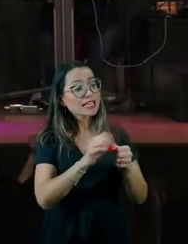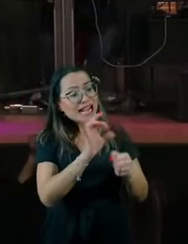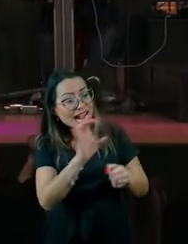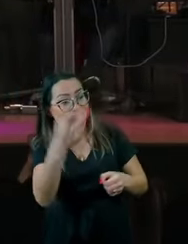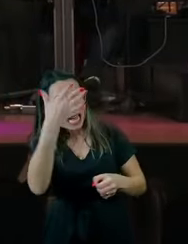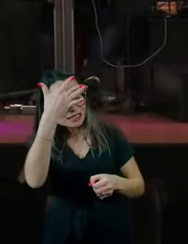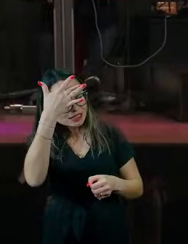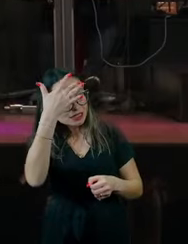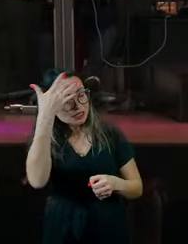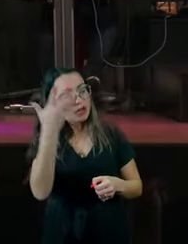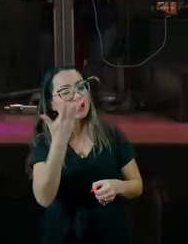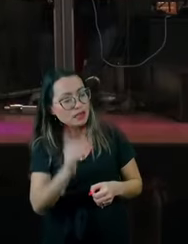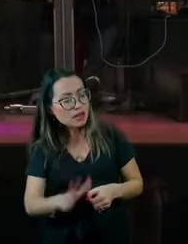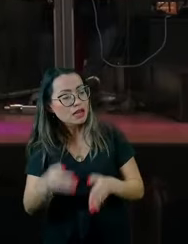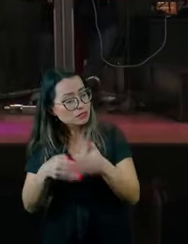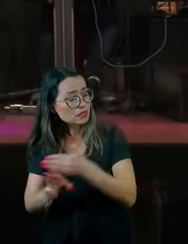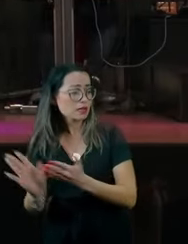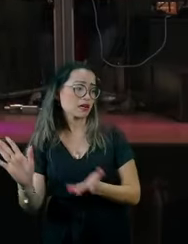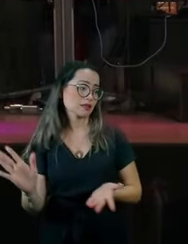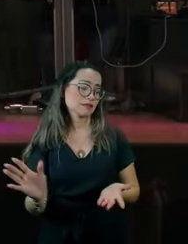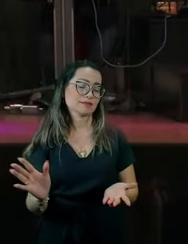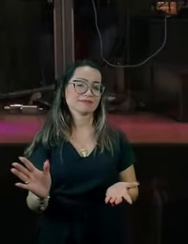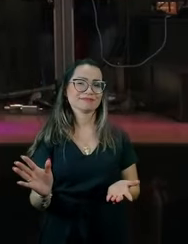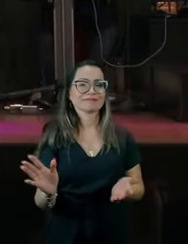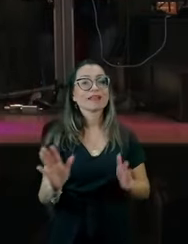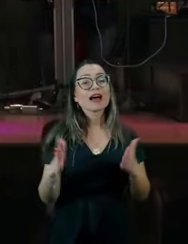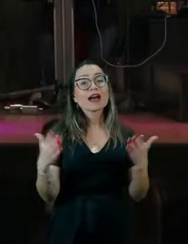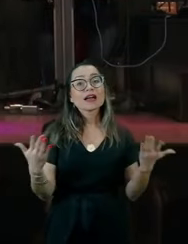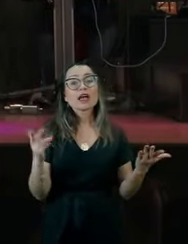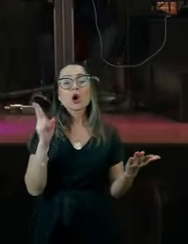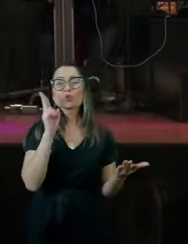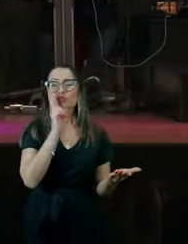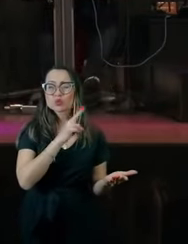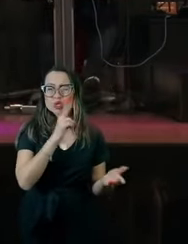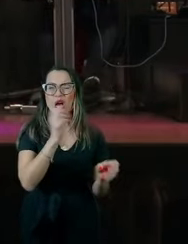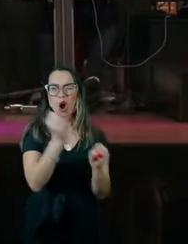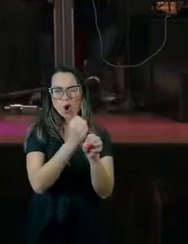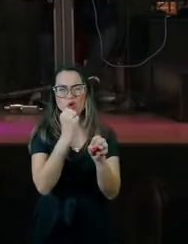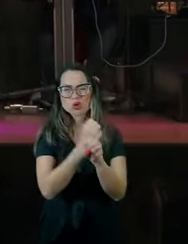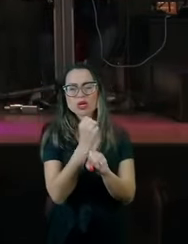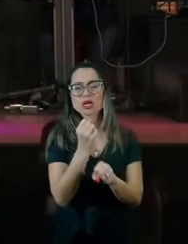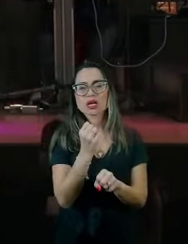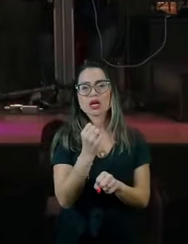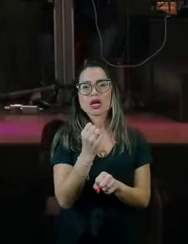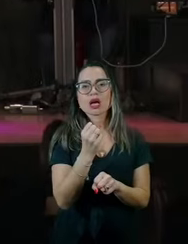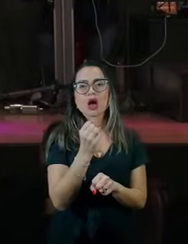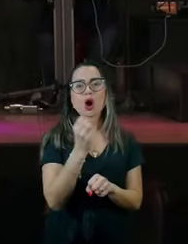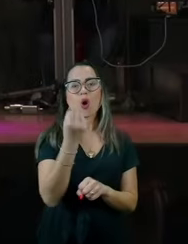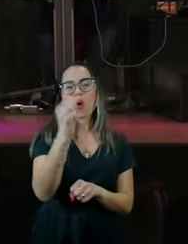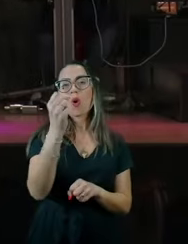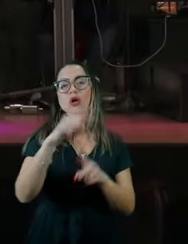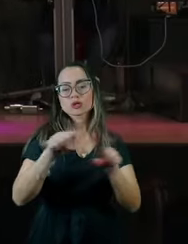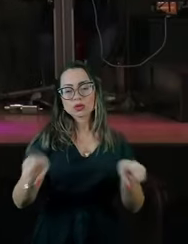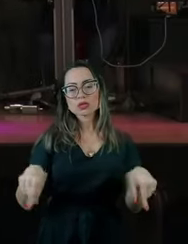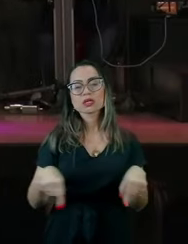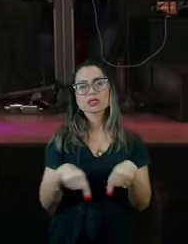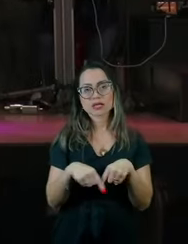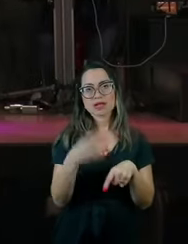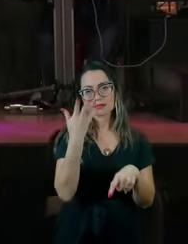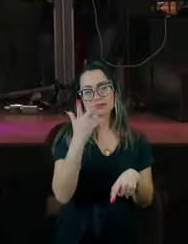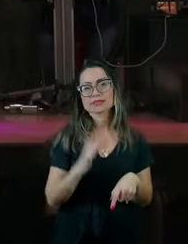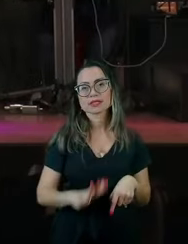de nós construirmos 8 salas para as crianças. Gente, criança, Ministério Infantil não é